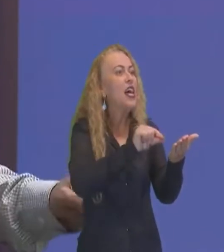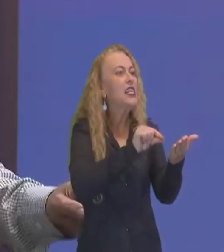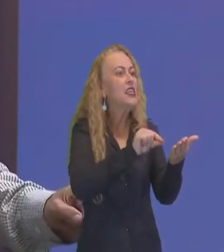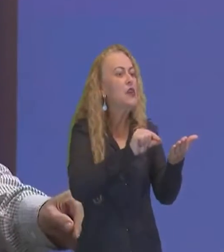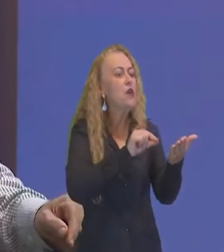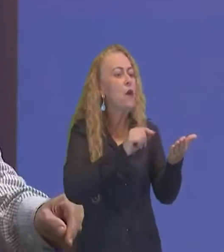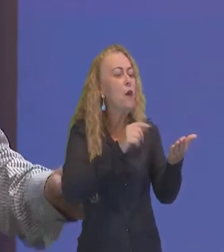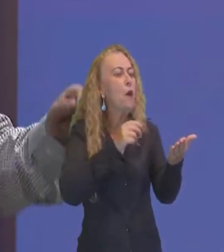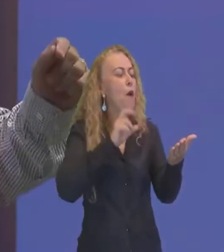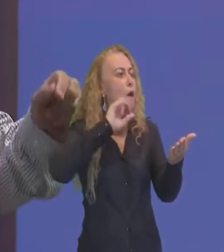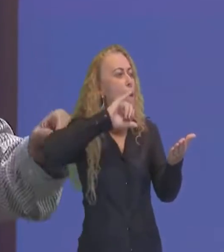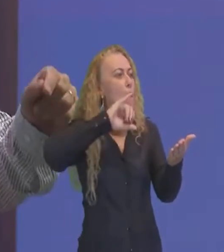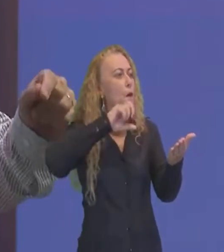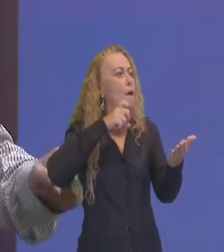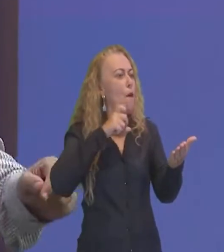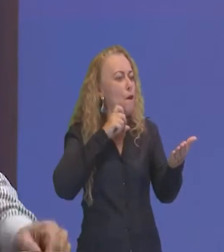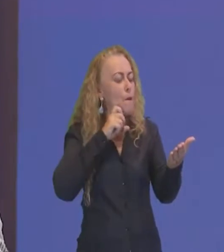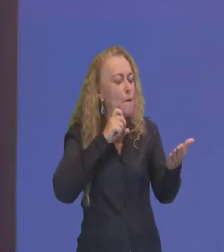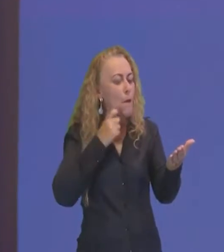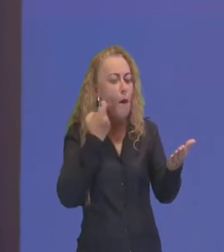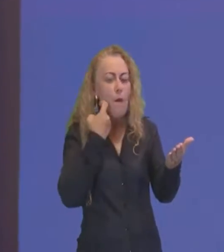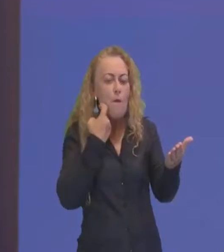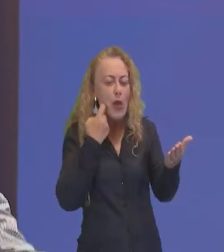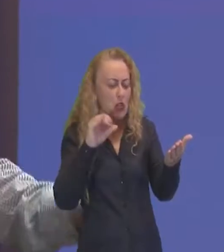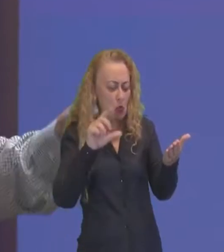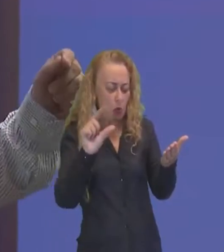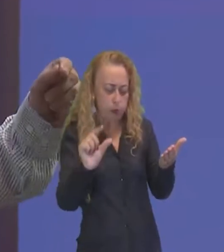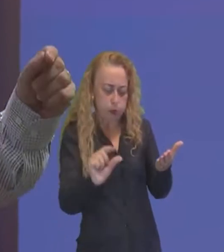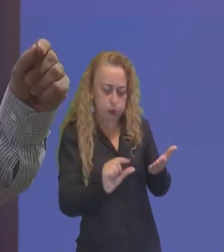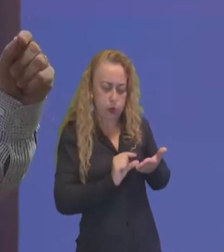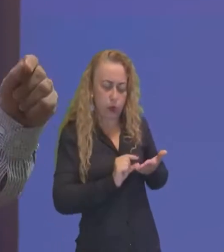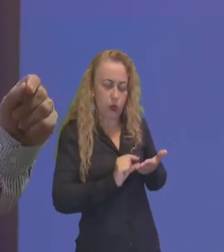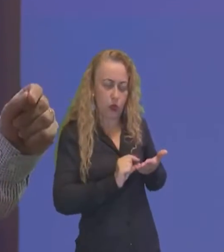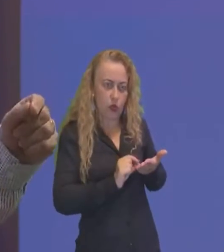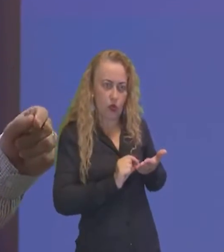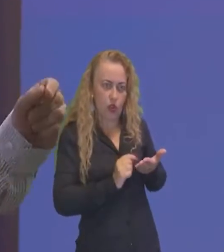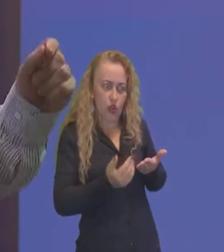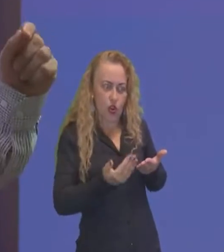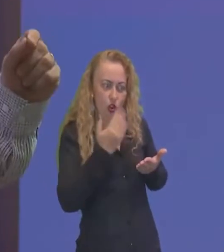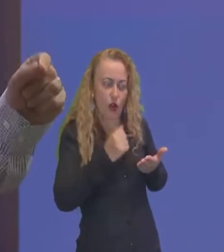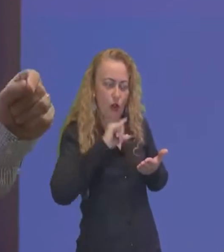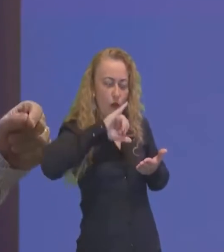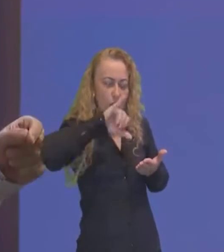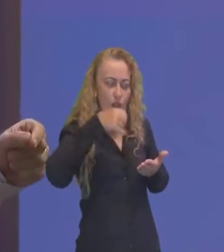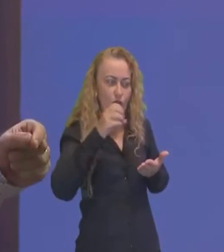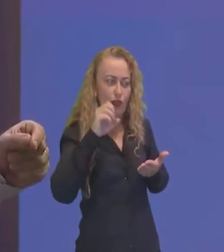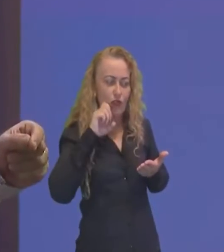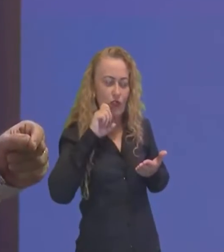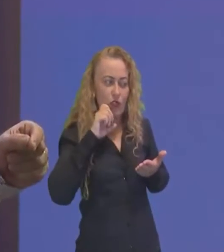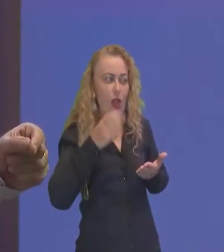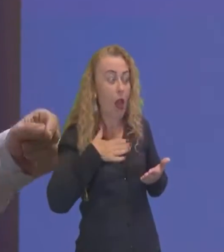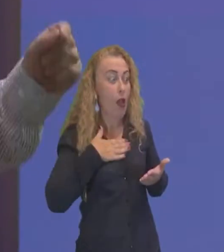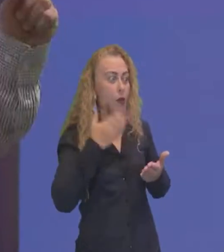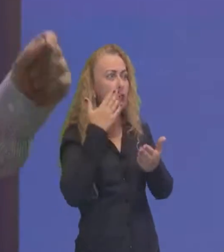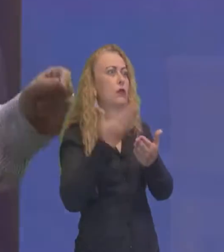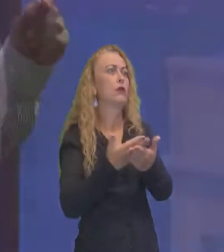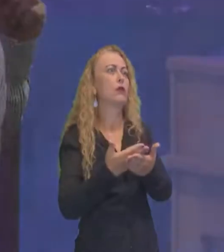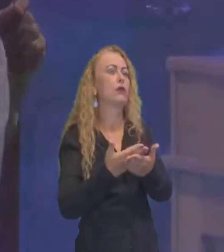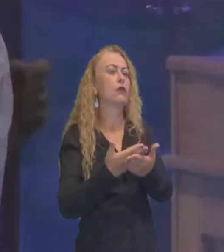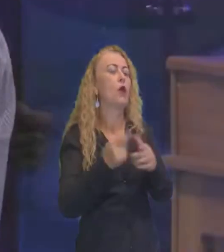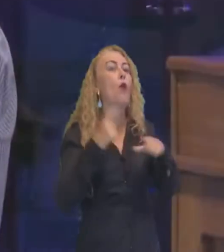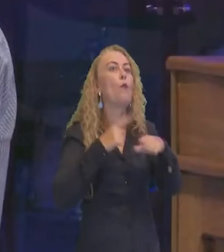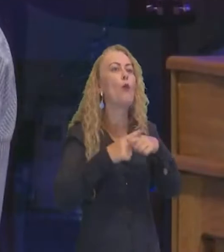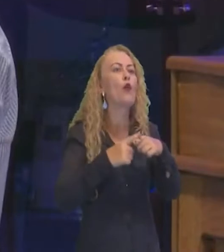eu creio na palavra de Deus. Eu creio que a palavra de Deus, ela é inerrante, ela é